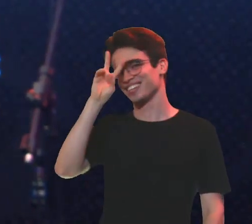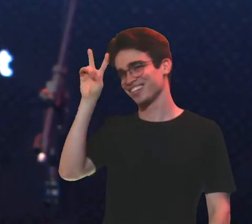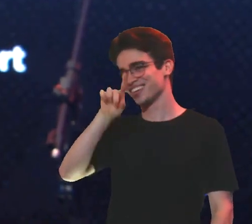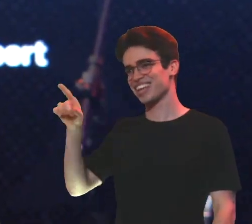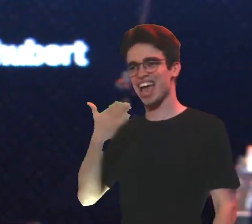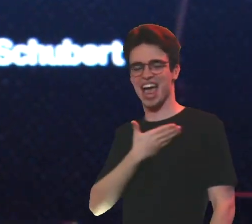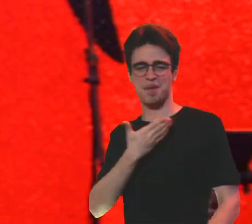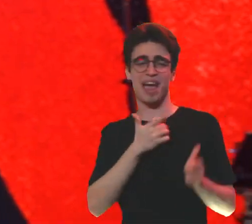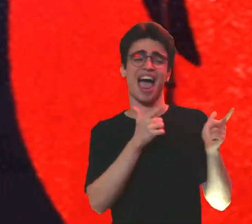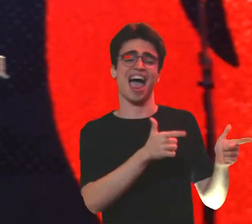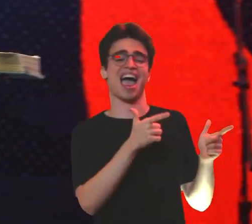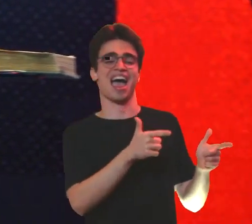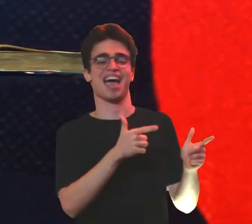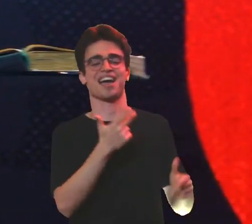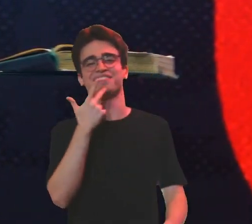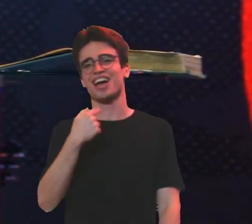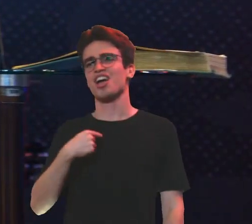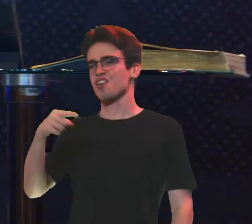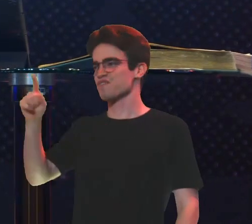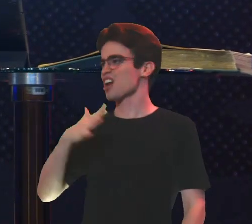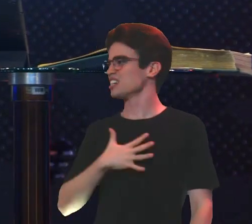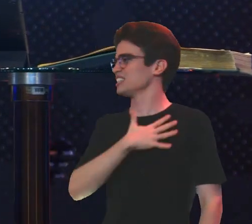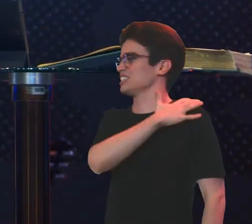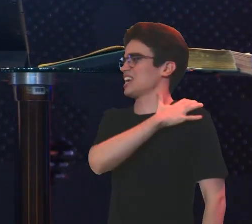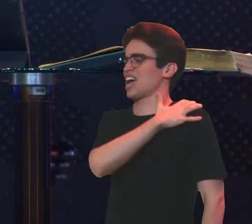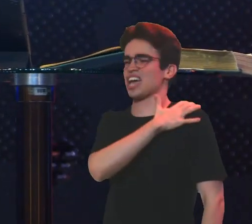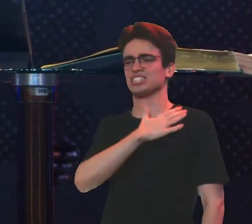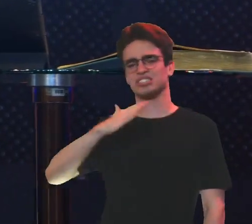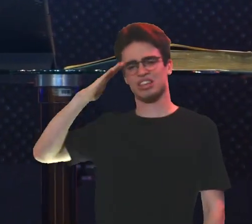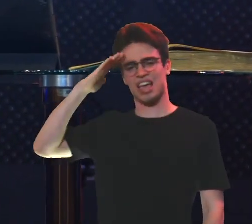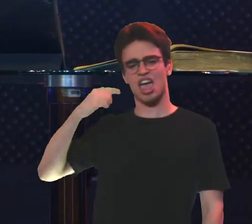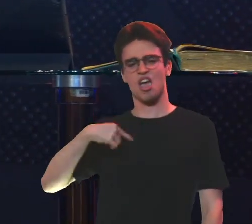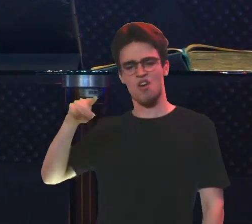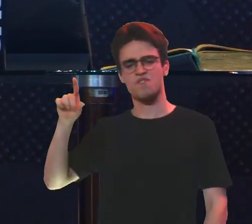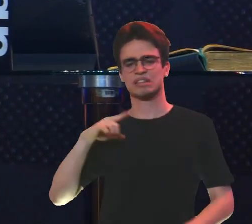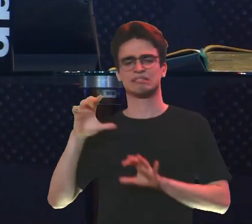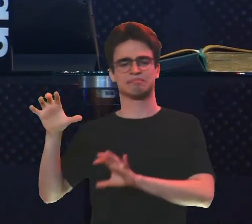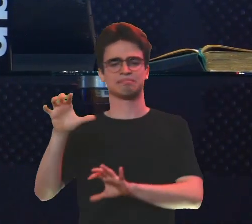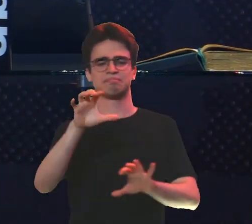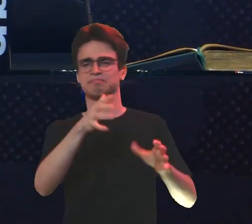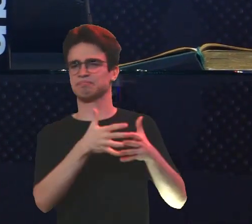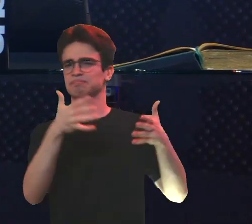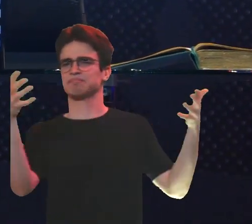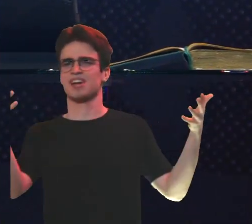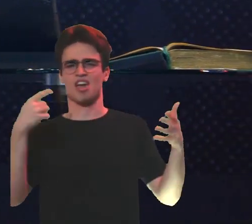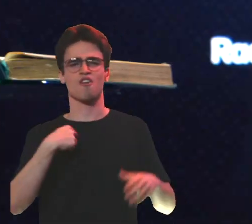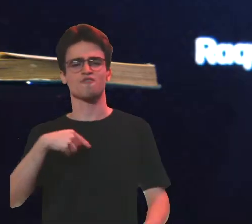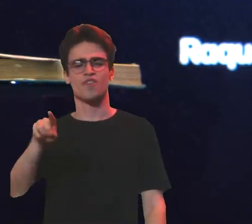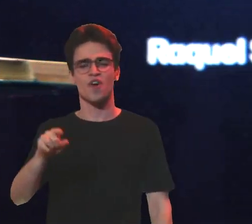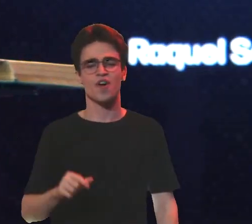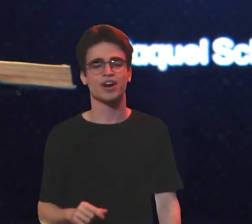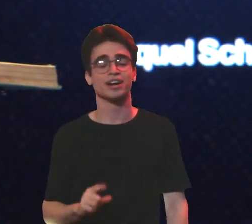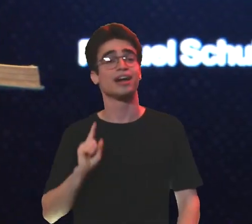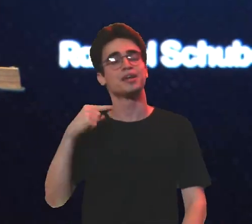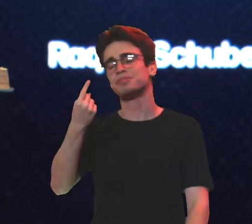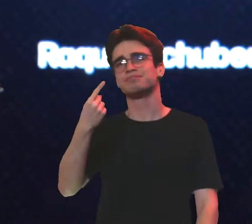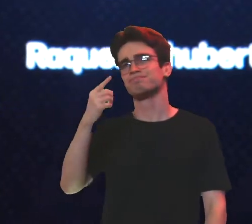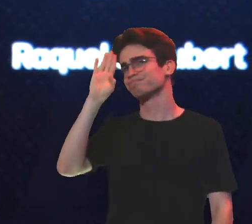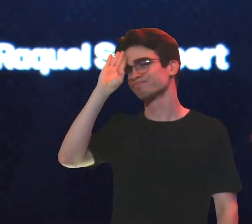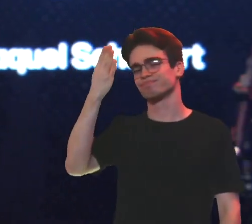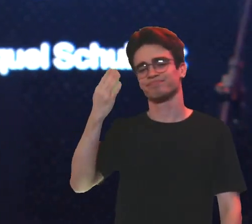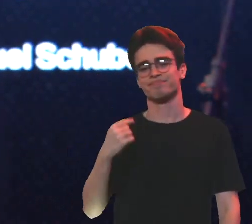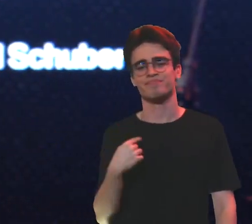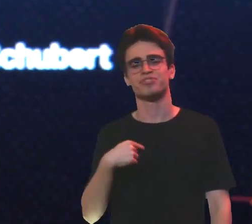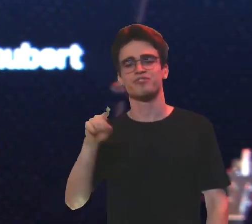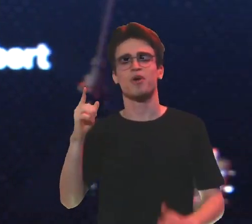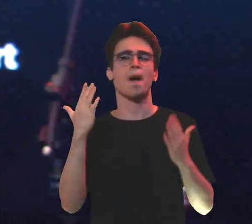mim, que eu falava, não, eu vou para o exército e eu vou fazer coisas grandes lá. E depois eu mudei de ideia. Falei, não, eu vou